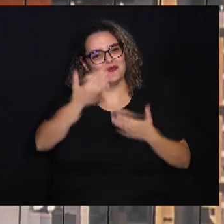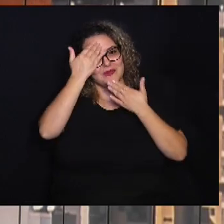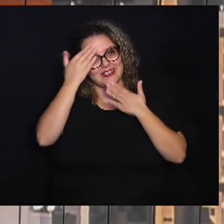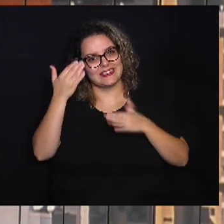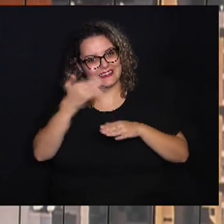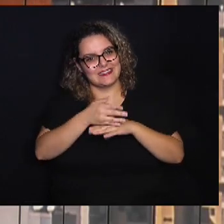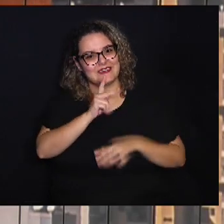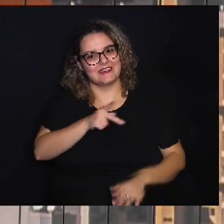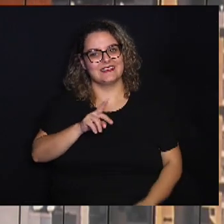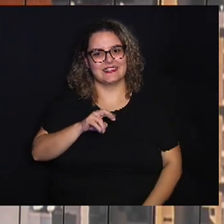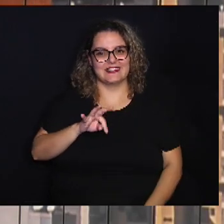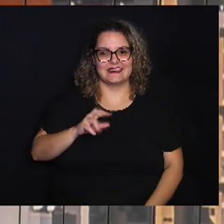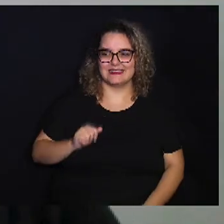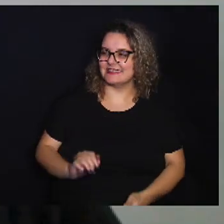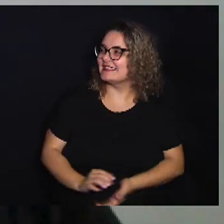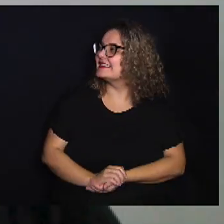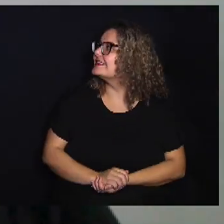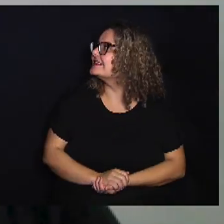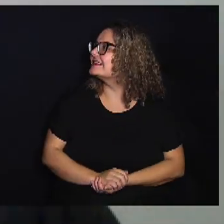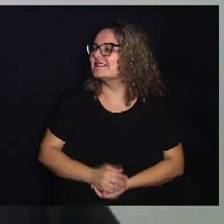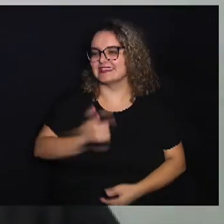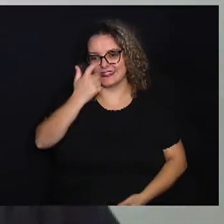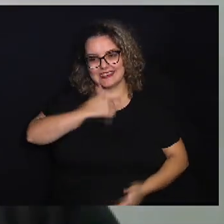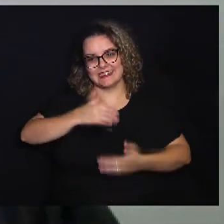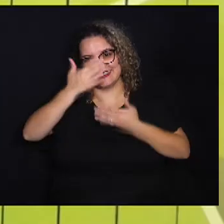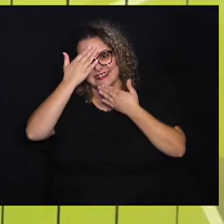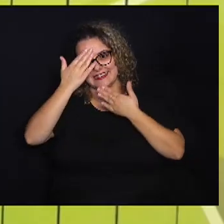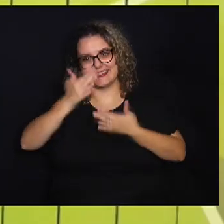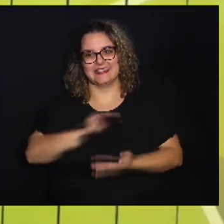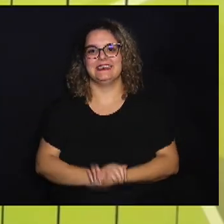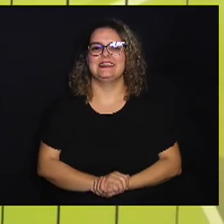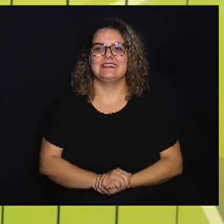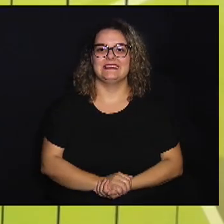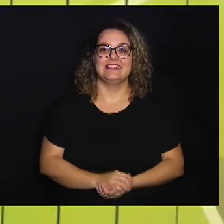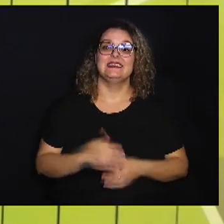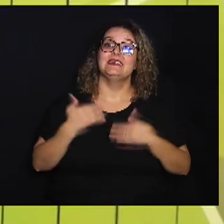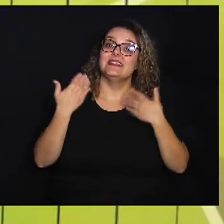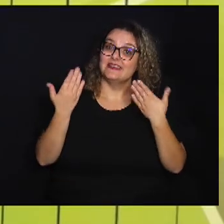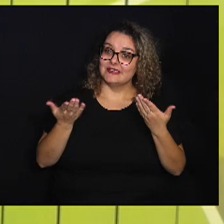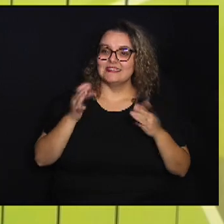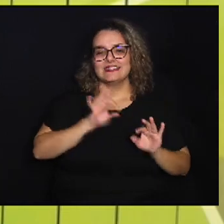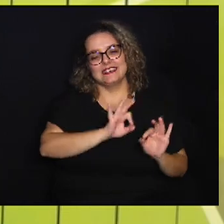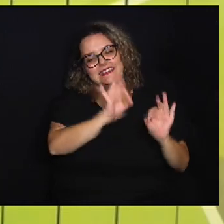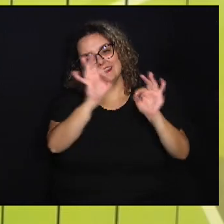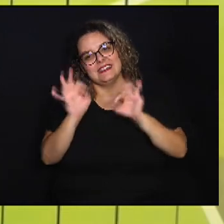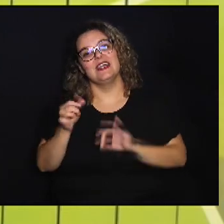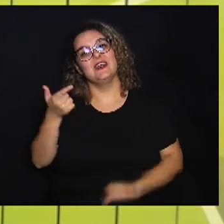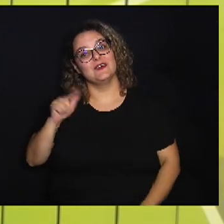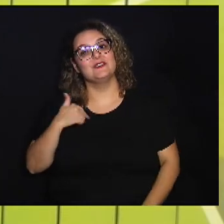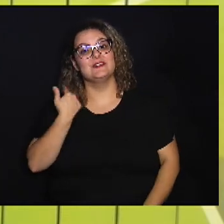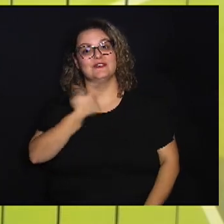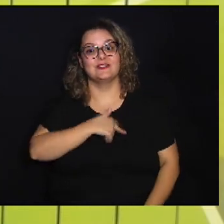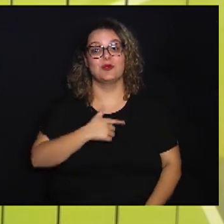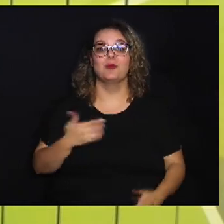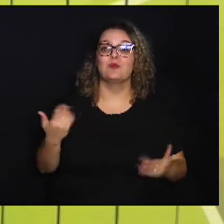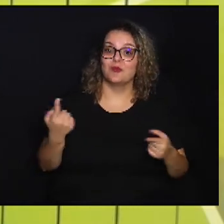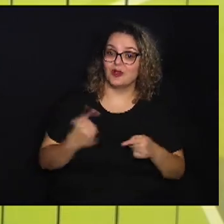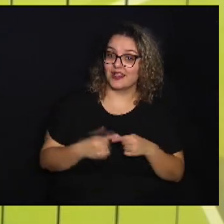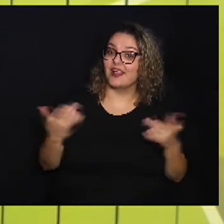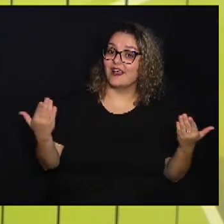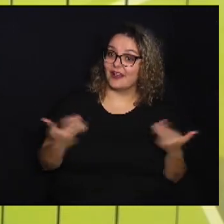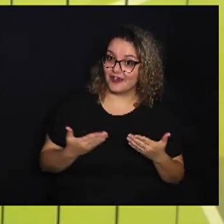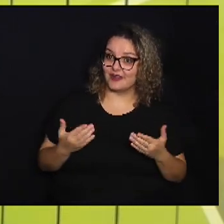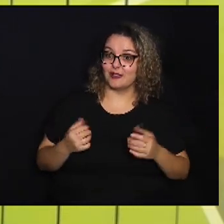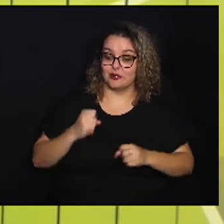professora Rita. Eu que agradeço. E você que nos assiste, continua com a gente, porque agora é a hora